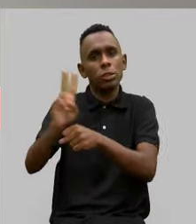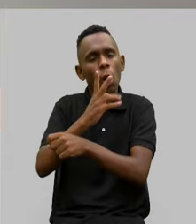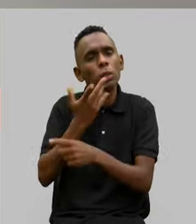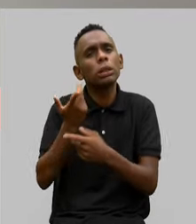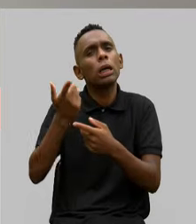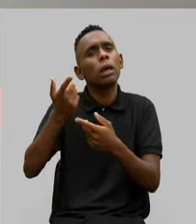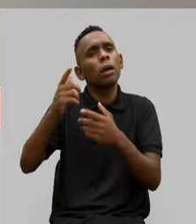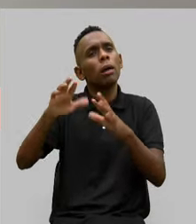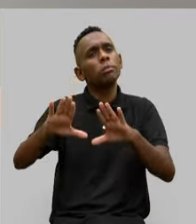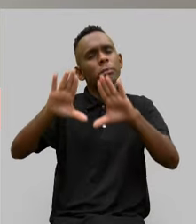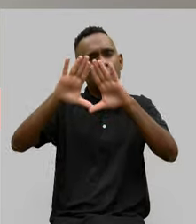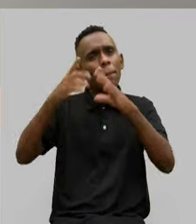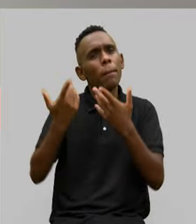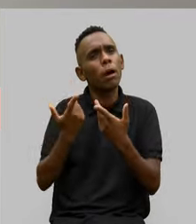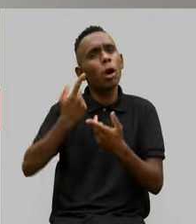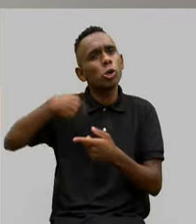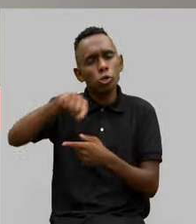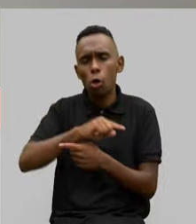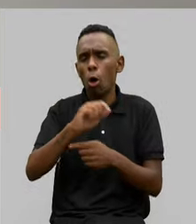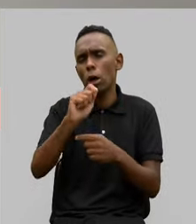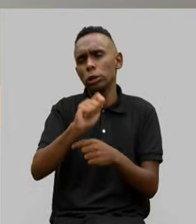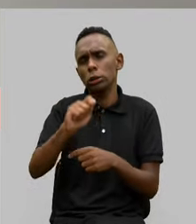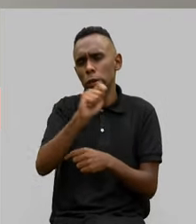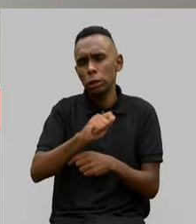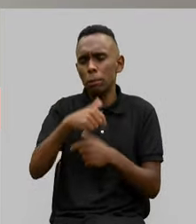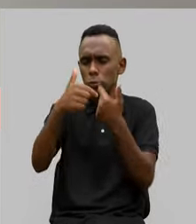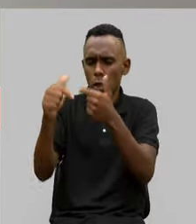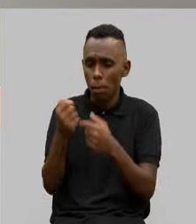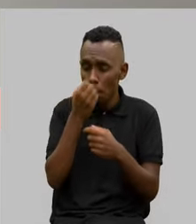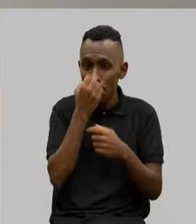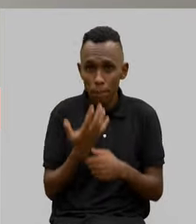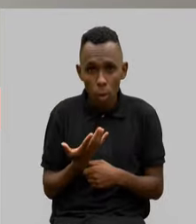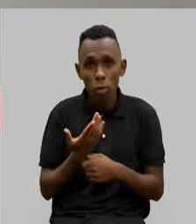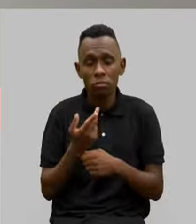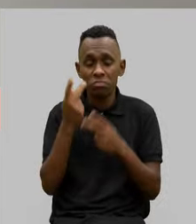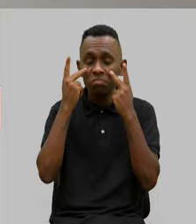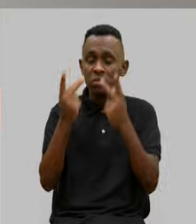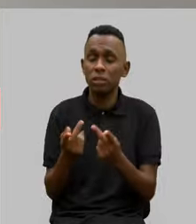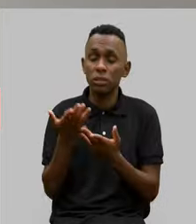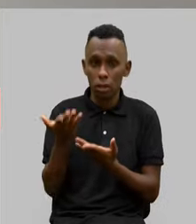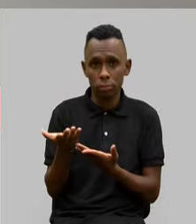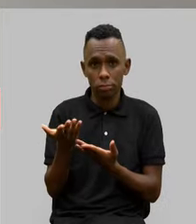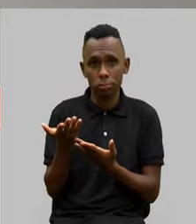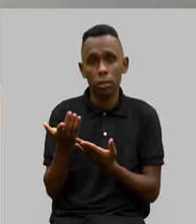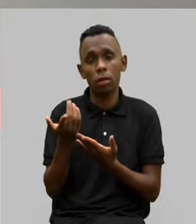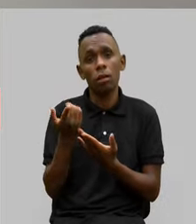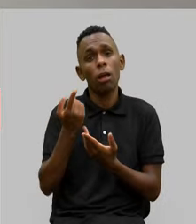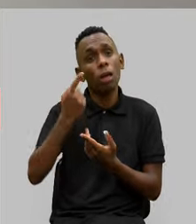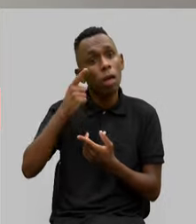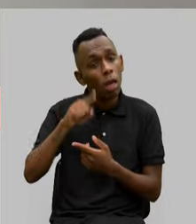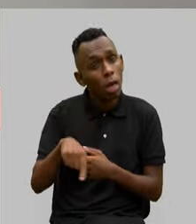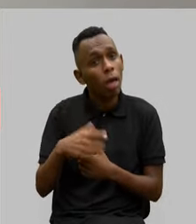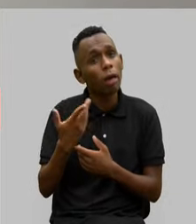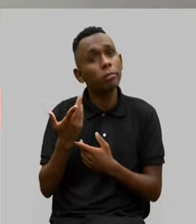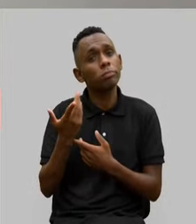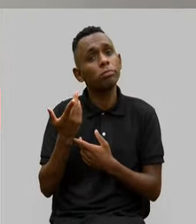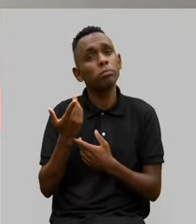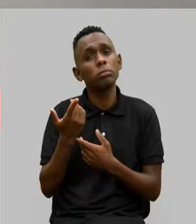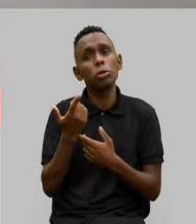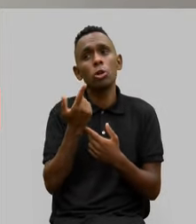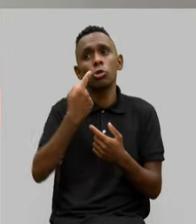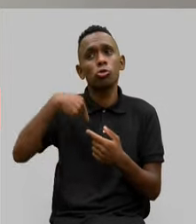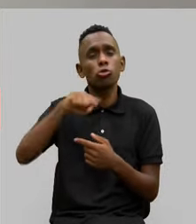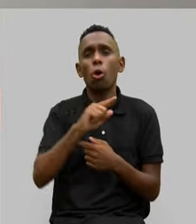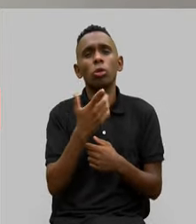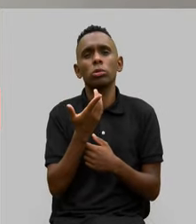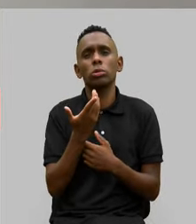assembleia a associação tem um bom trabalho vamos visitá-la porque a gente vai é assim a gente não a